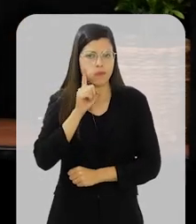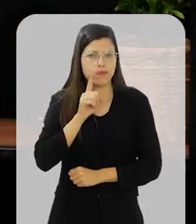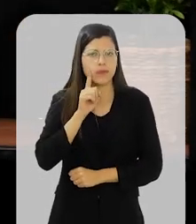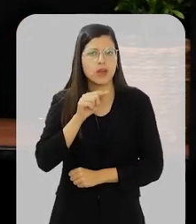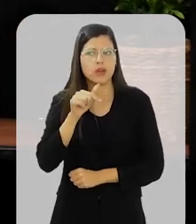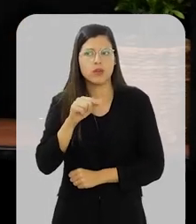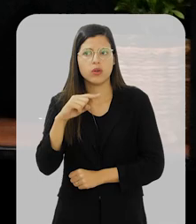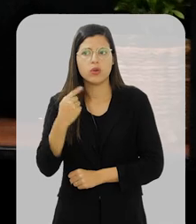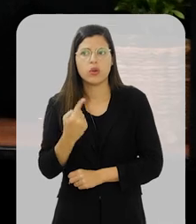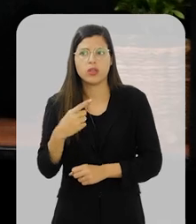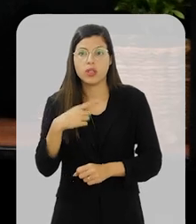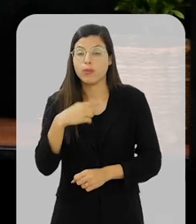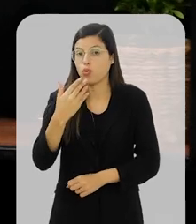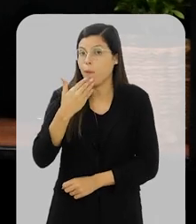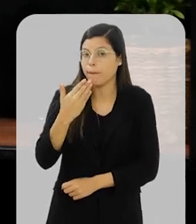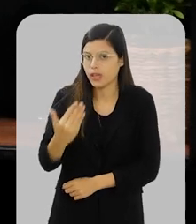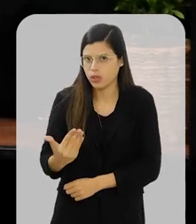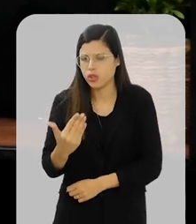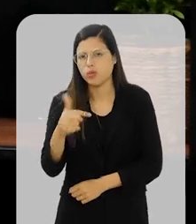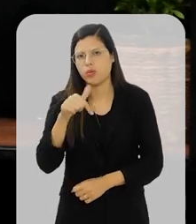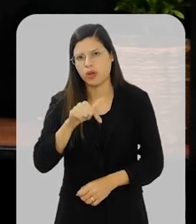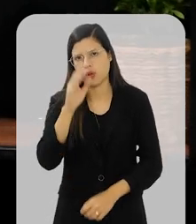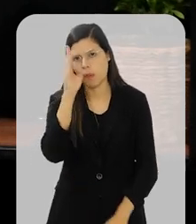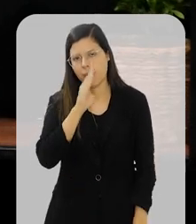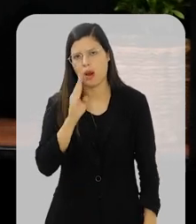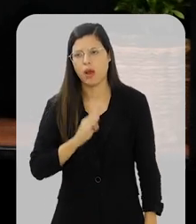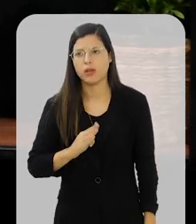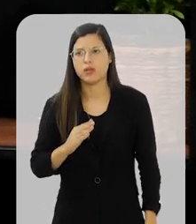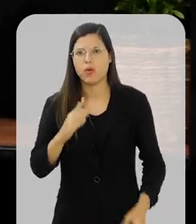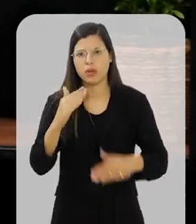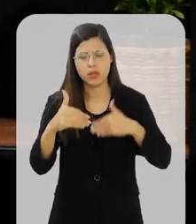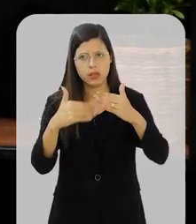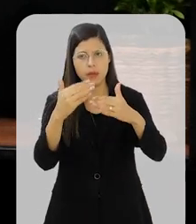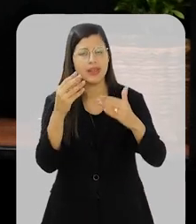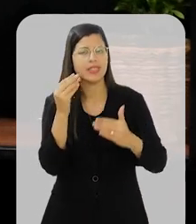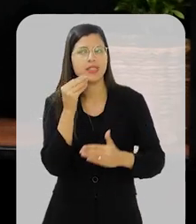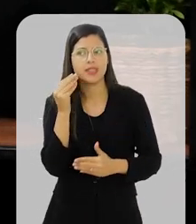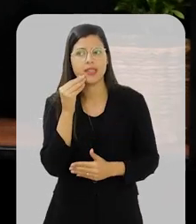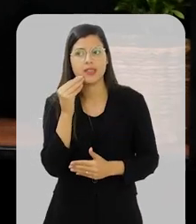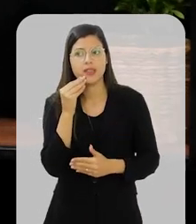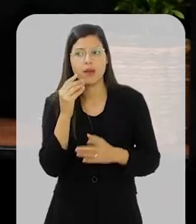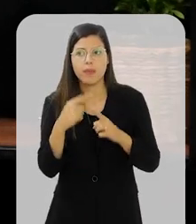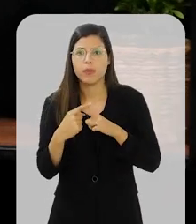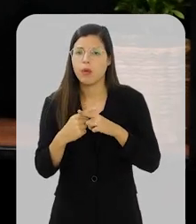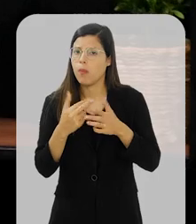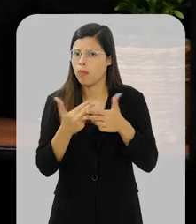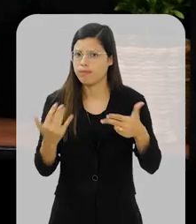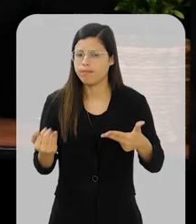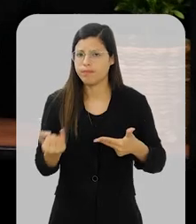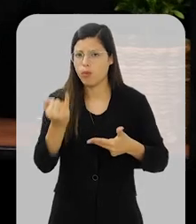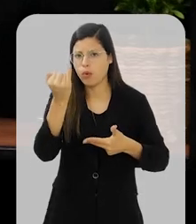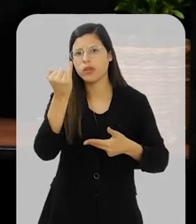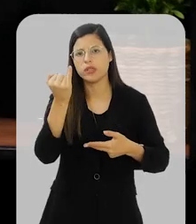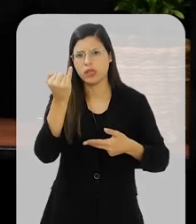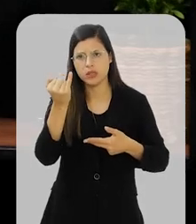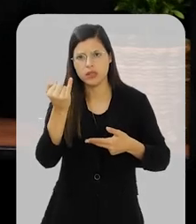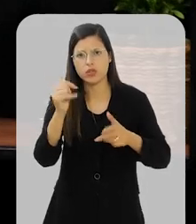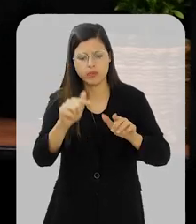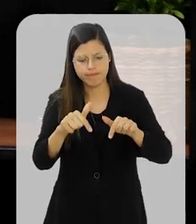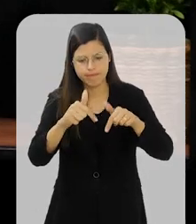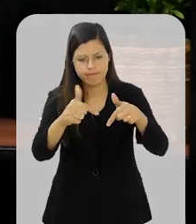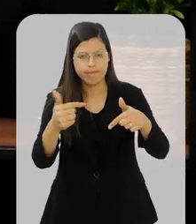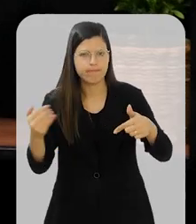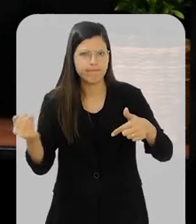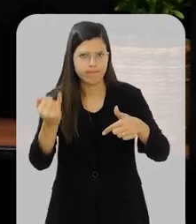esse extrato. E nós temos um pedido de patente aqui no Brasil em andamento para tentar, que isso é uma coisa importante, é um